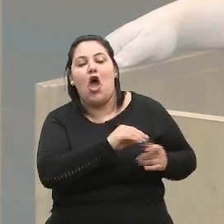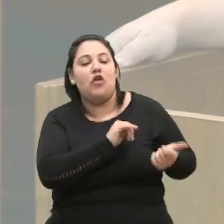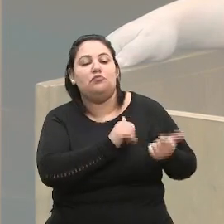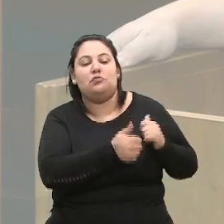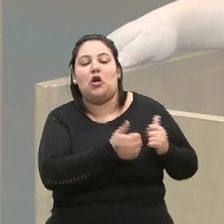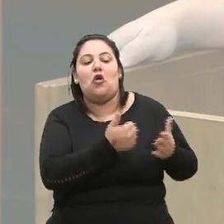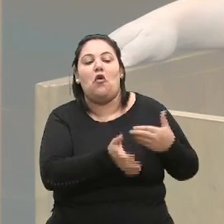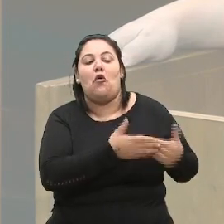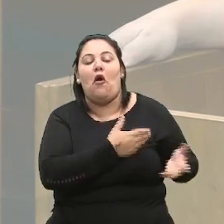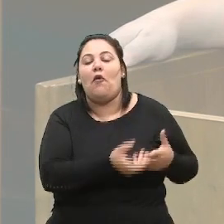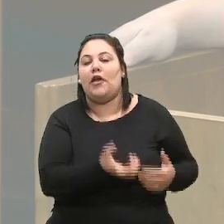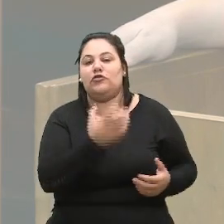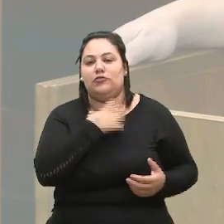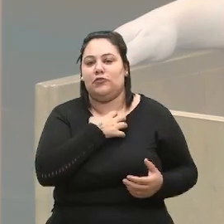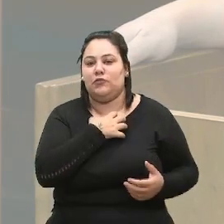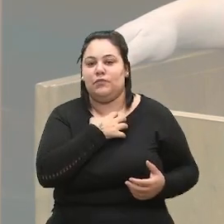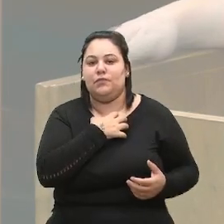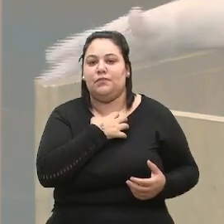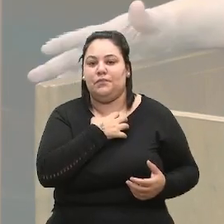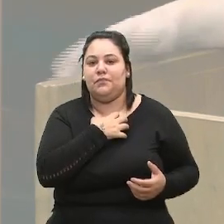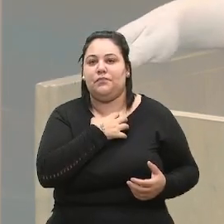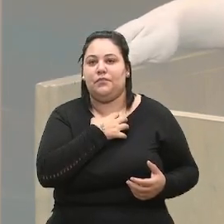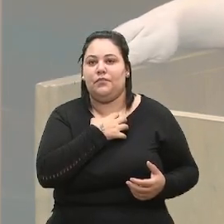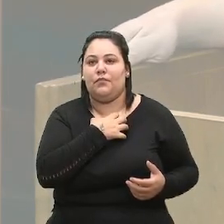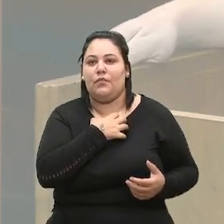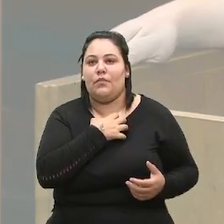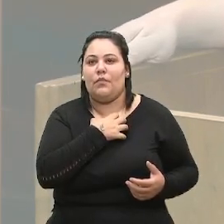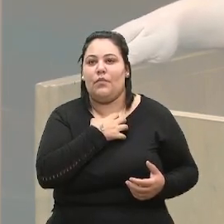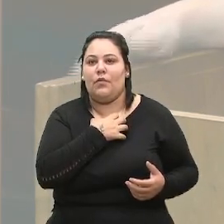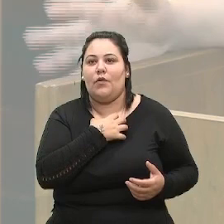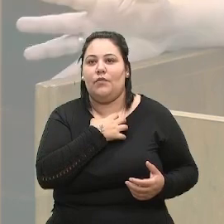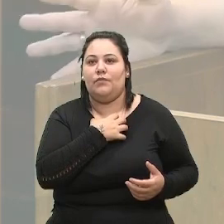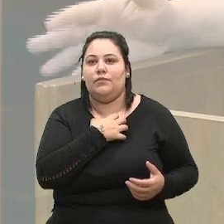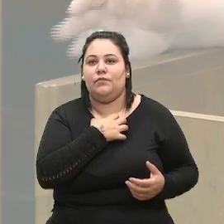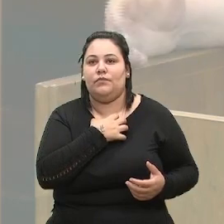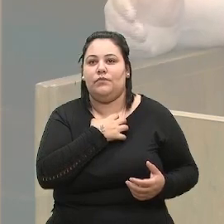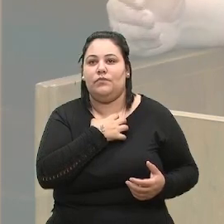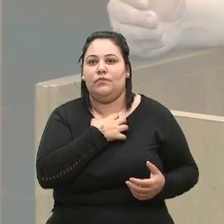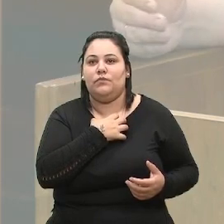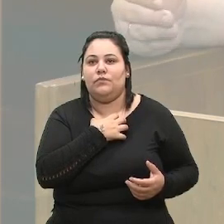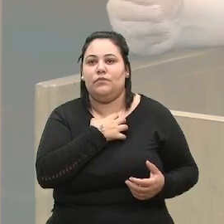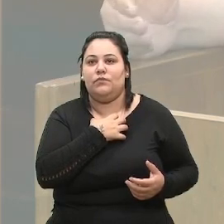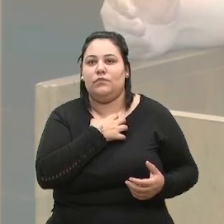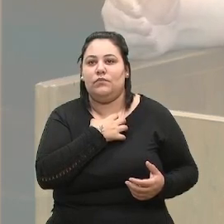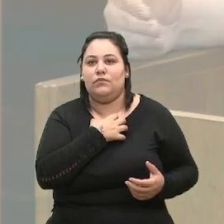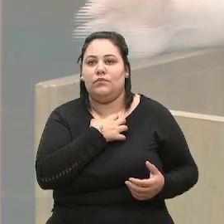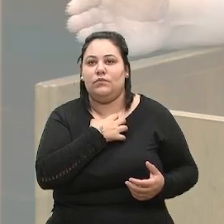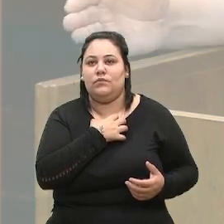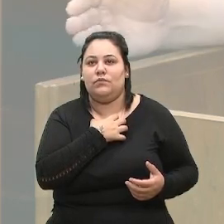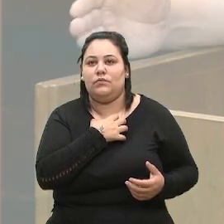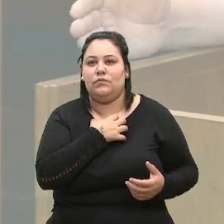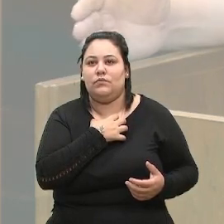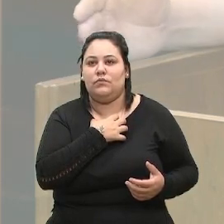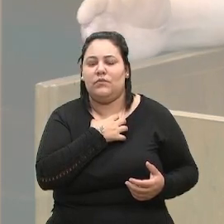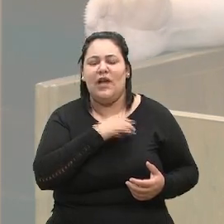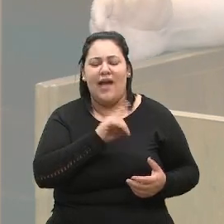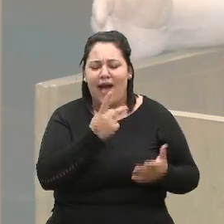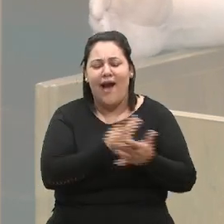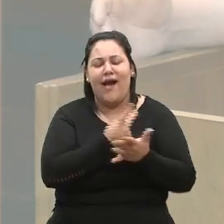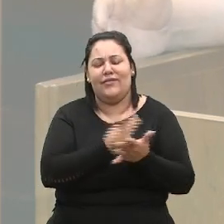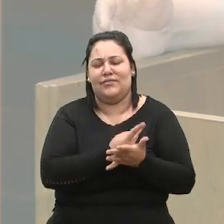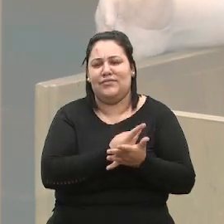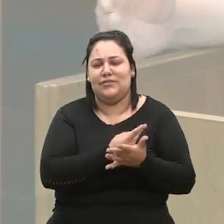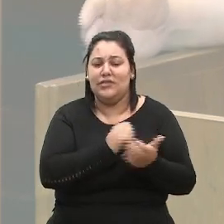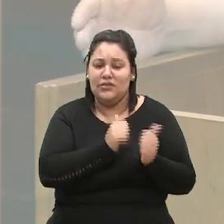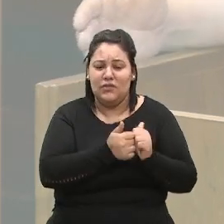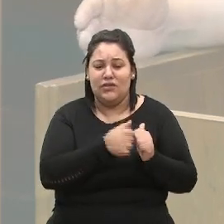forma até, vamos dizer, né, foi assim, injusto. Como esse esporte